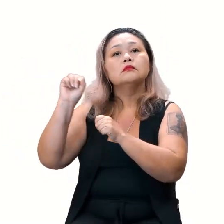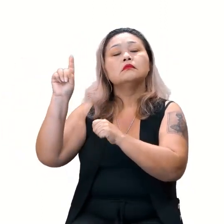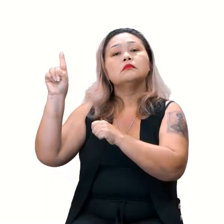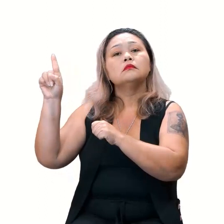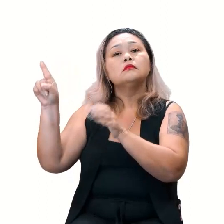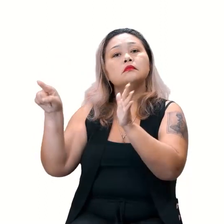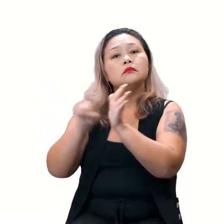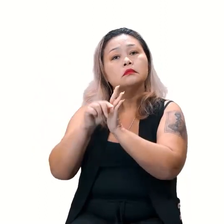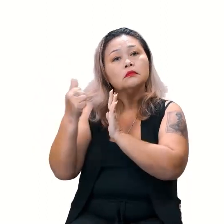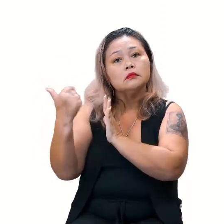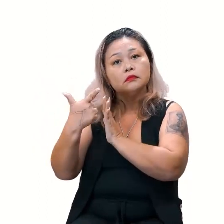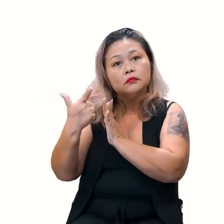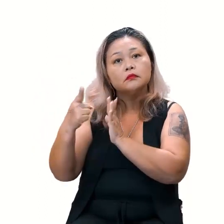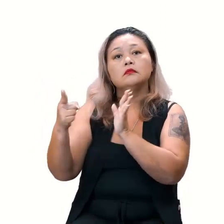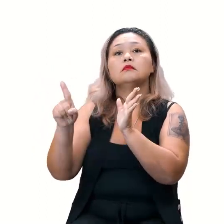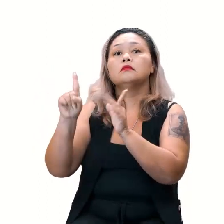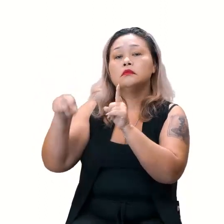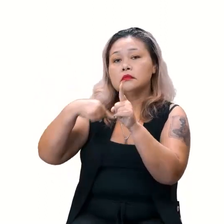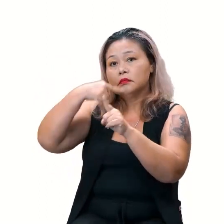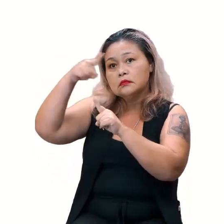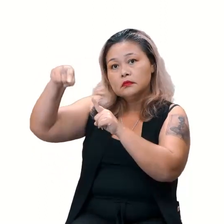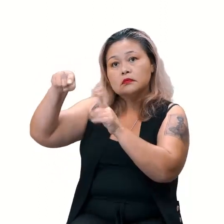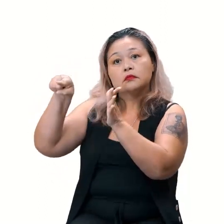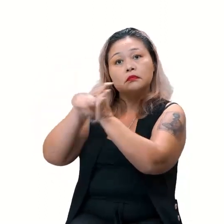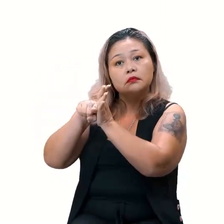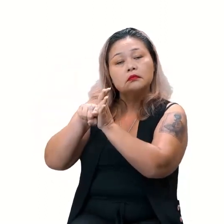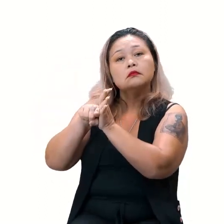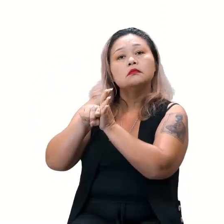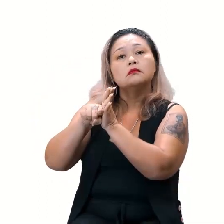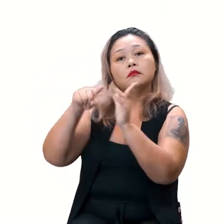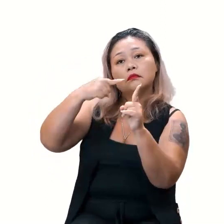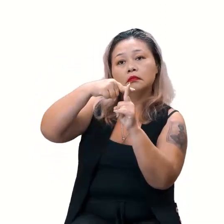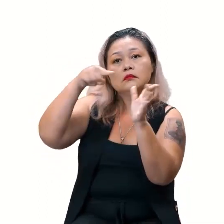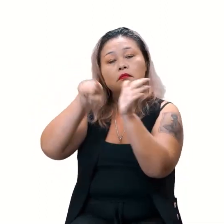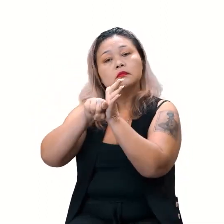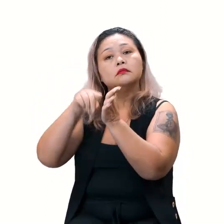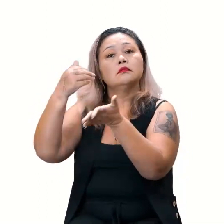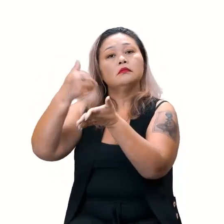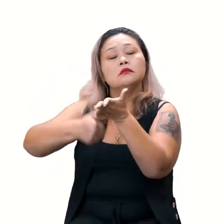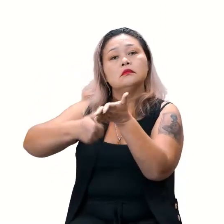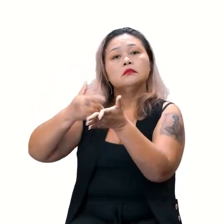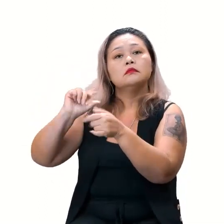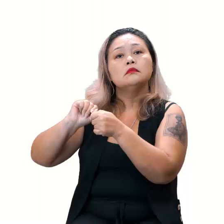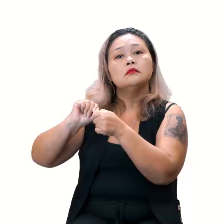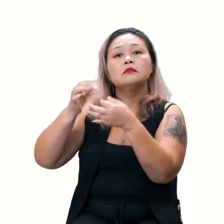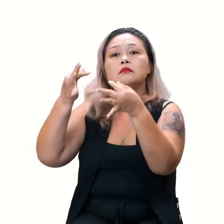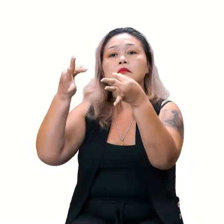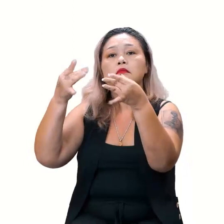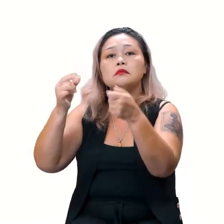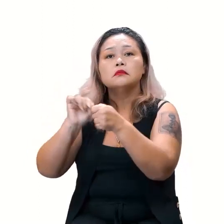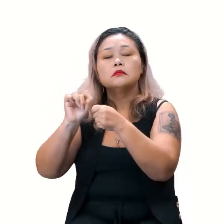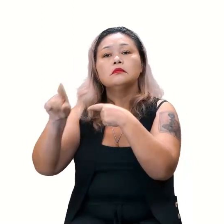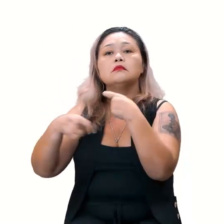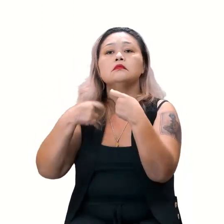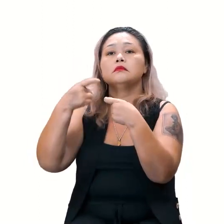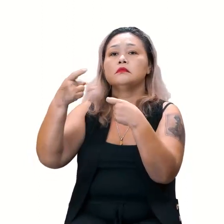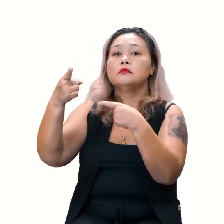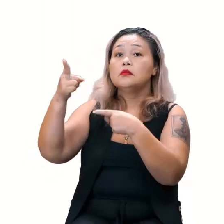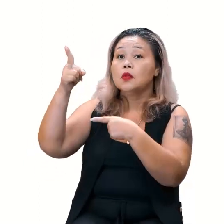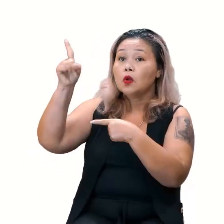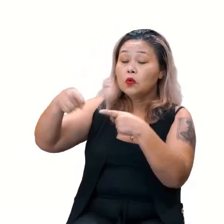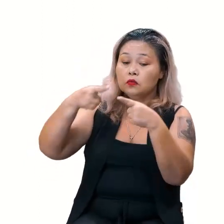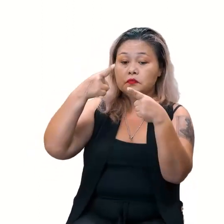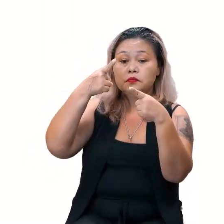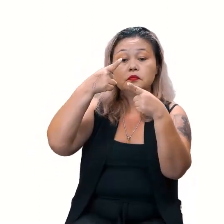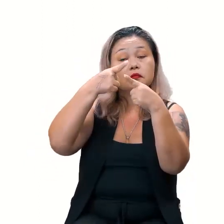está positivo de um lado, está somando, passa negativo, subtraindo. E aqui a gente fez um detalhezinho, né? Multiplicou por menos 1. Por